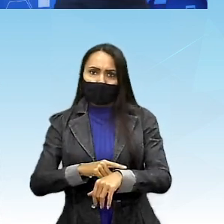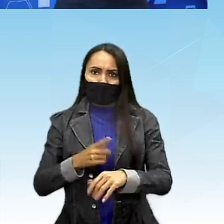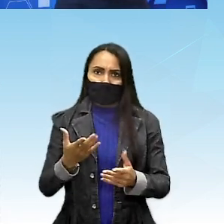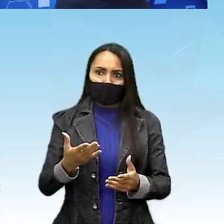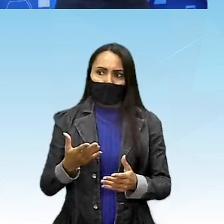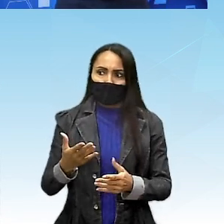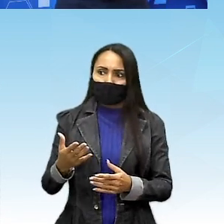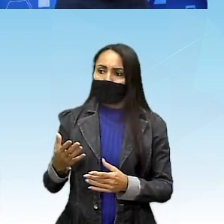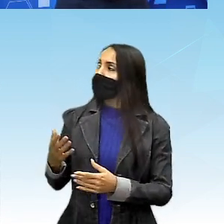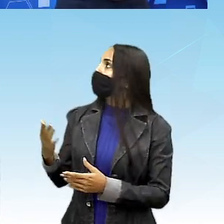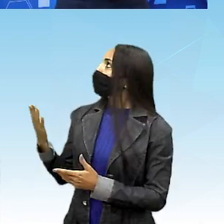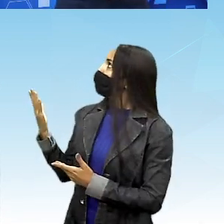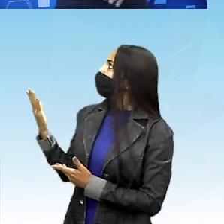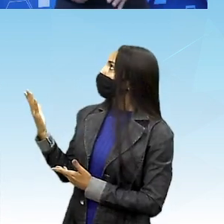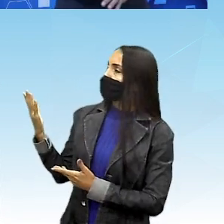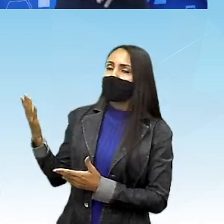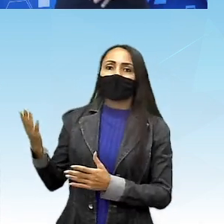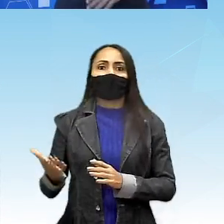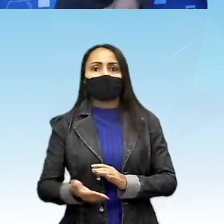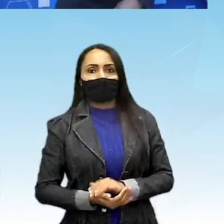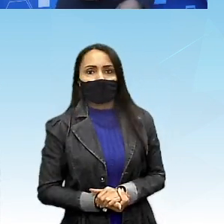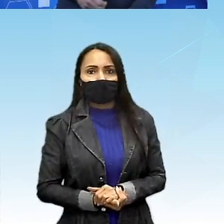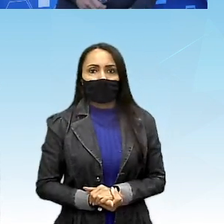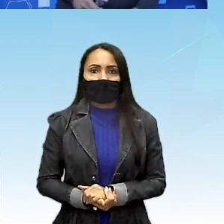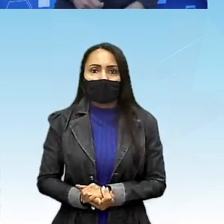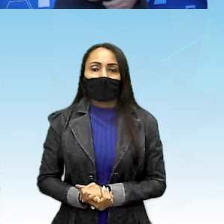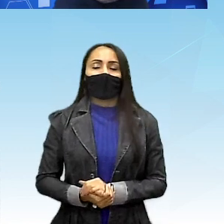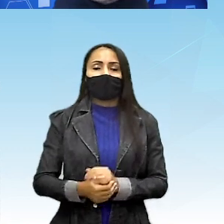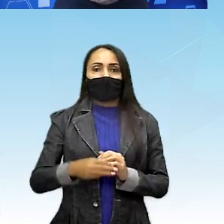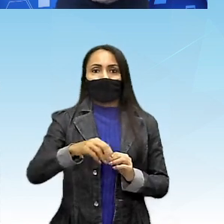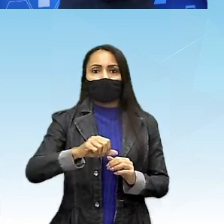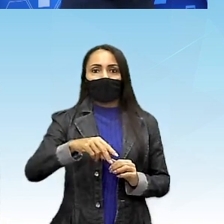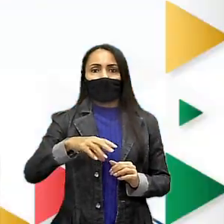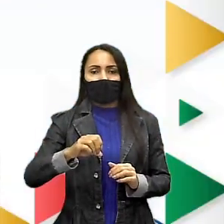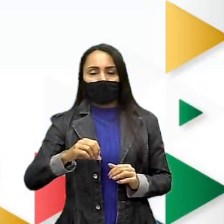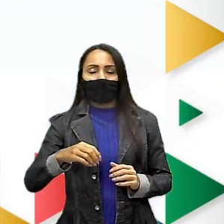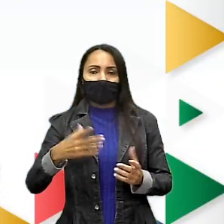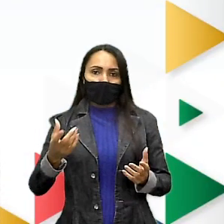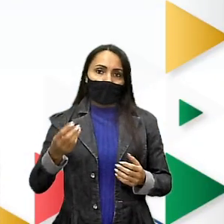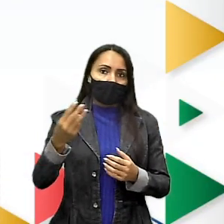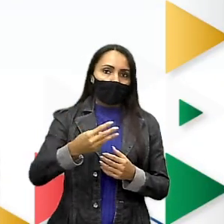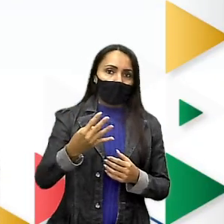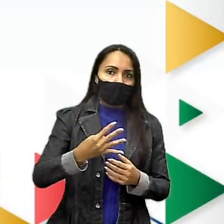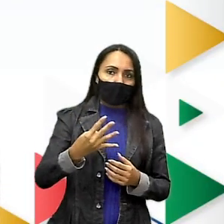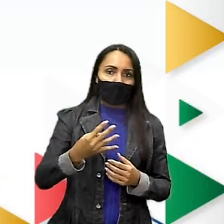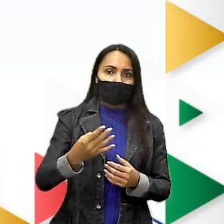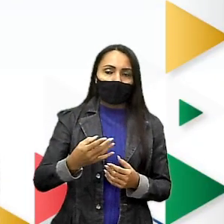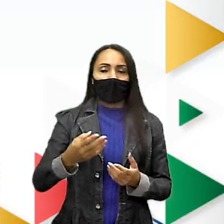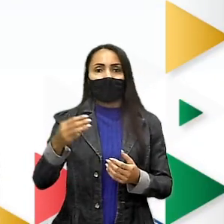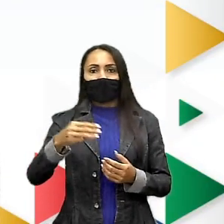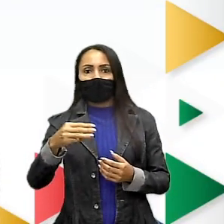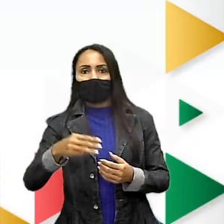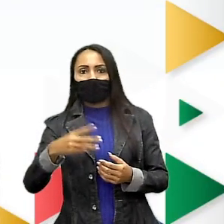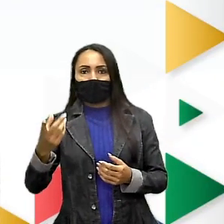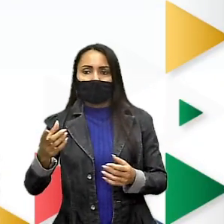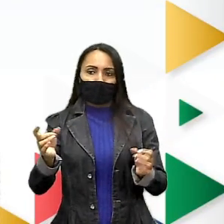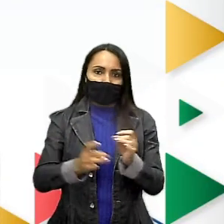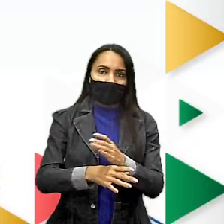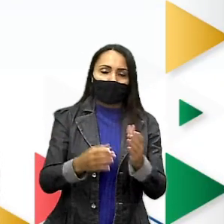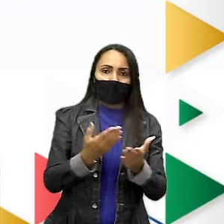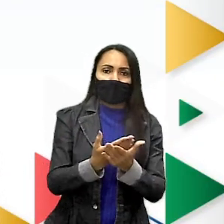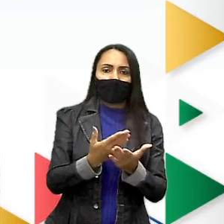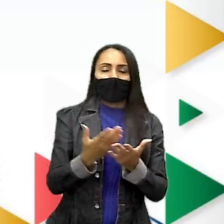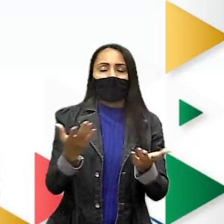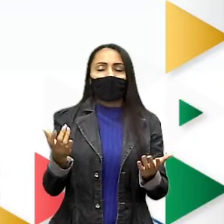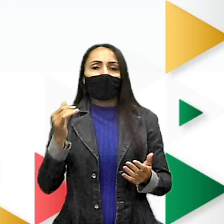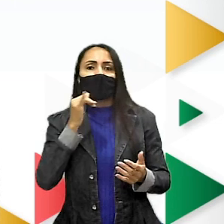resolver uma questão, não é? Vamos lá, 4 minutinhos. O Manuel já me deu 4 minutos para resolver essa questão. Vimos o exemplo, muito fácil.